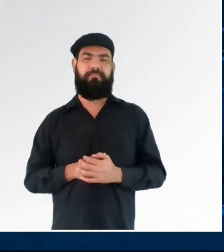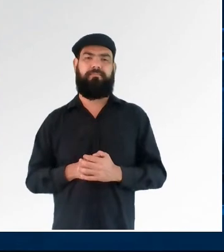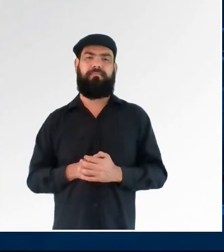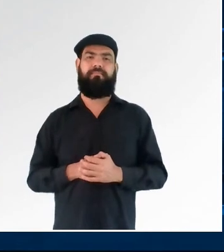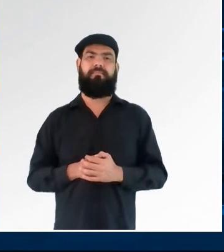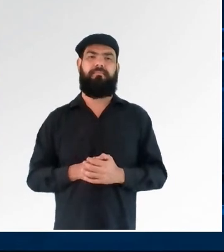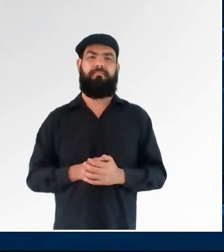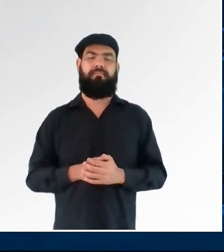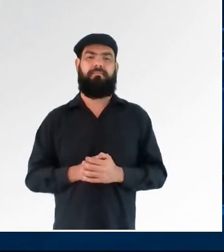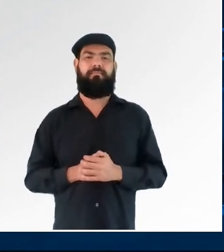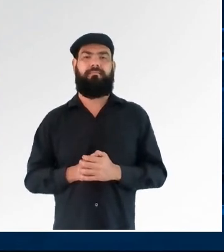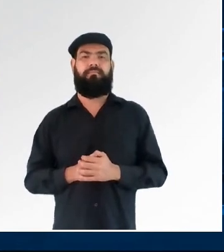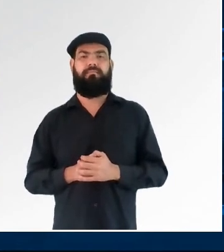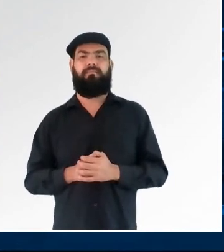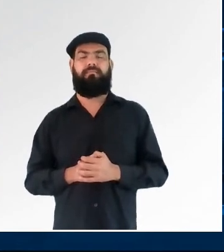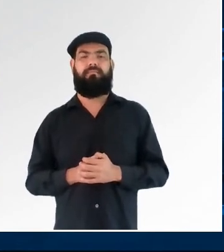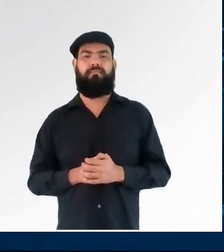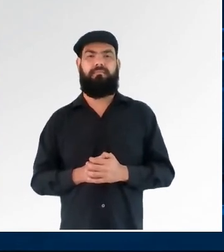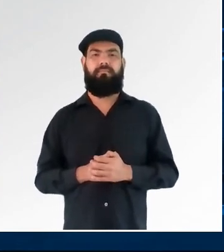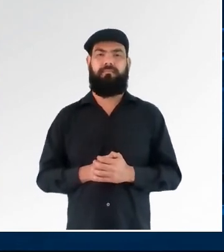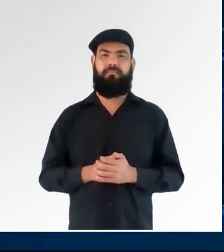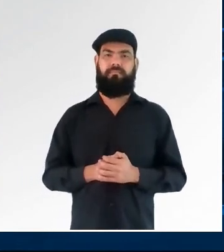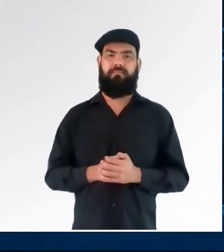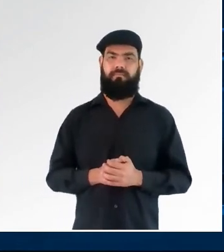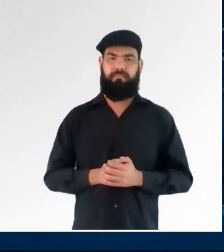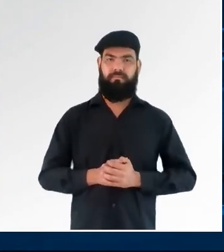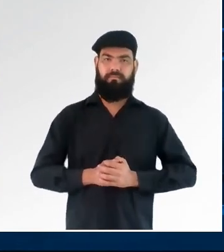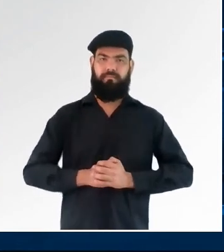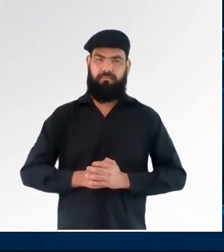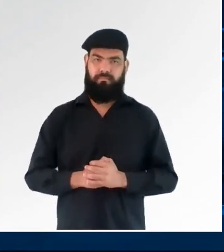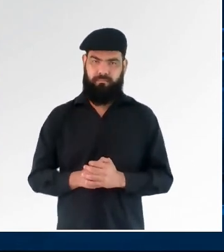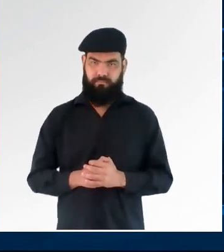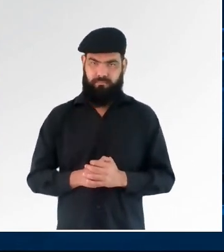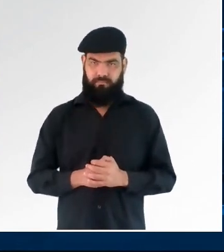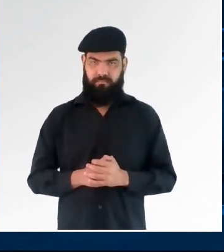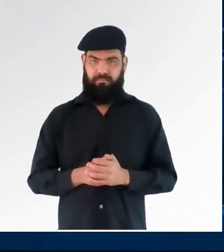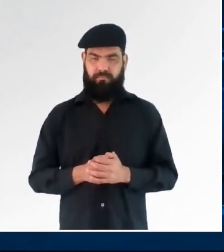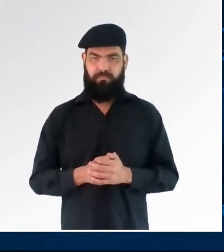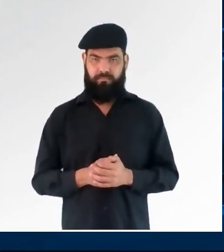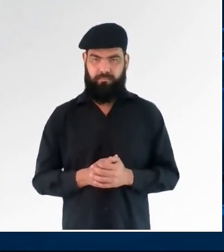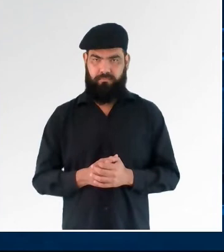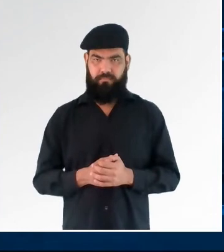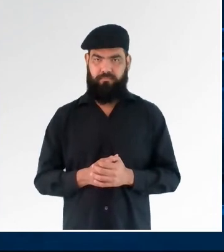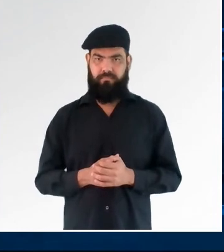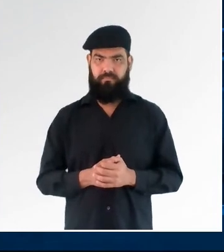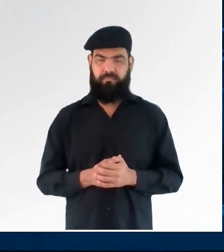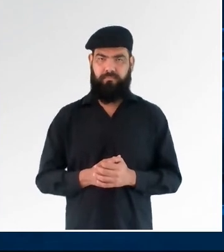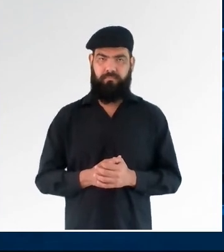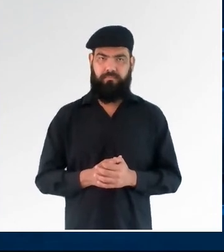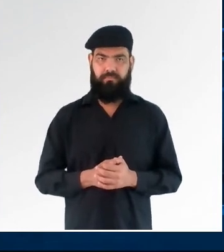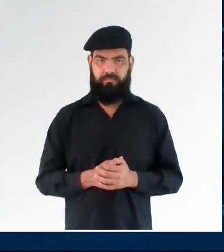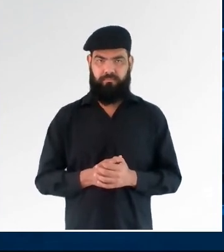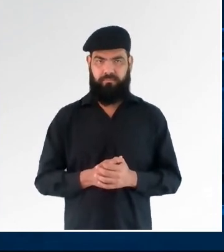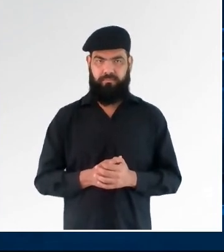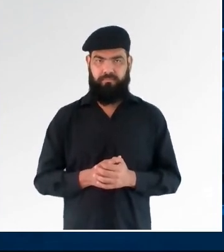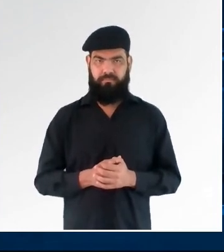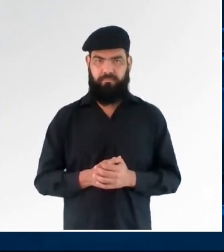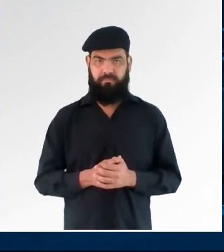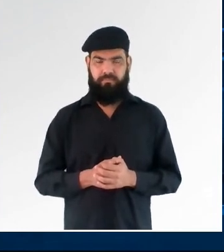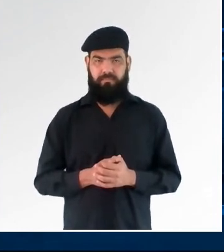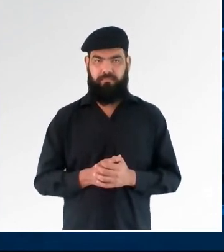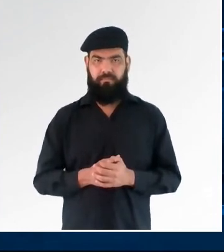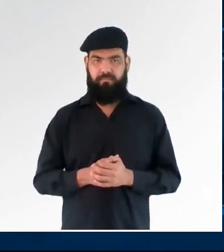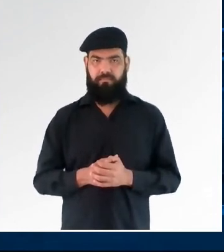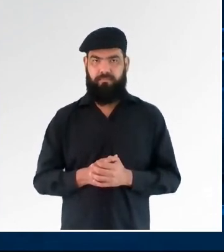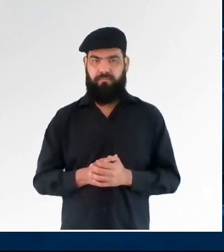título, caracterizando, fazendo uma referência à obra. Né? Então você vai utilizar aqui a